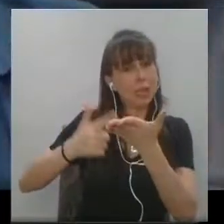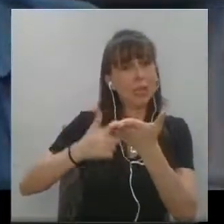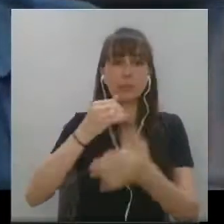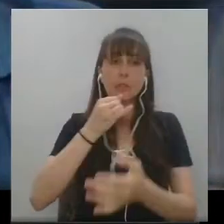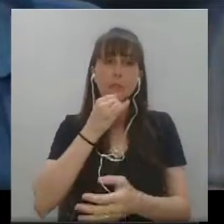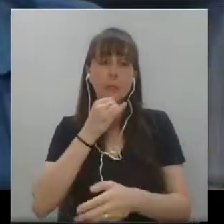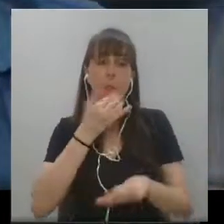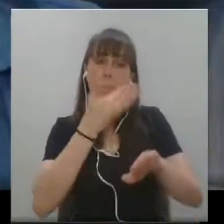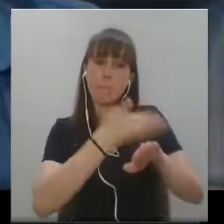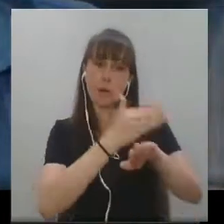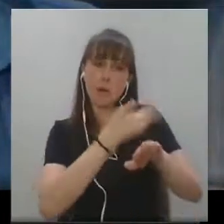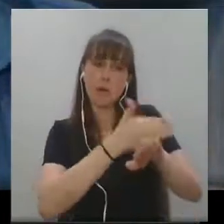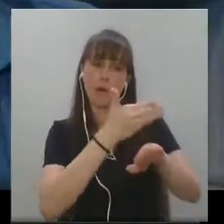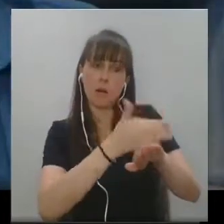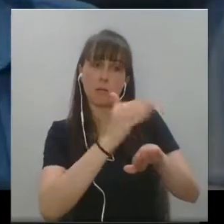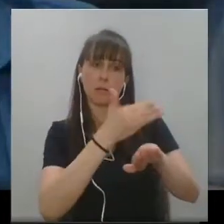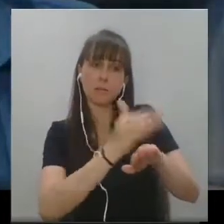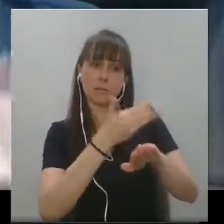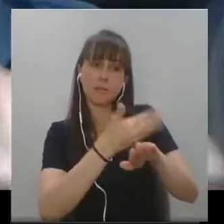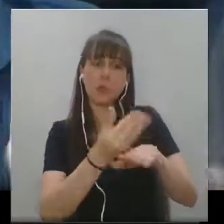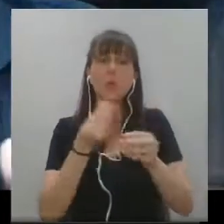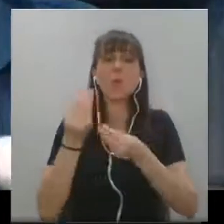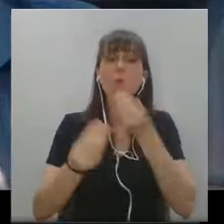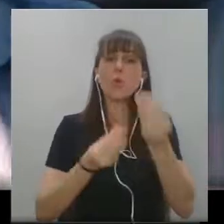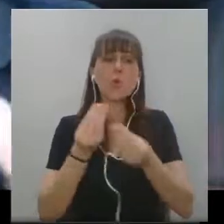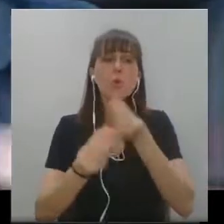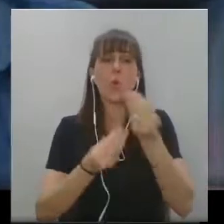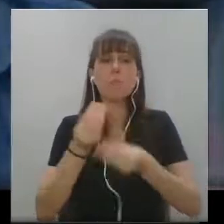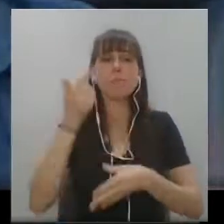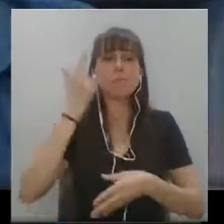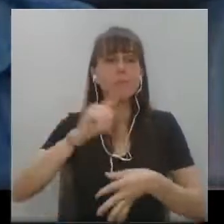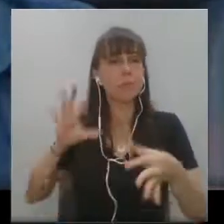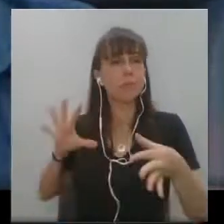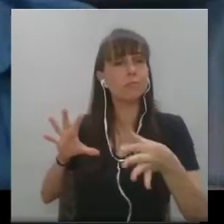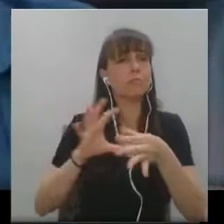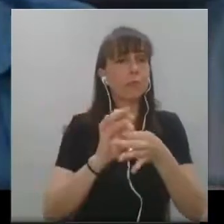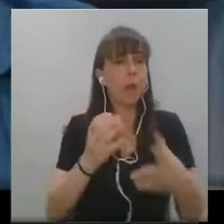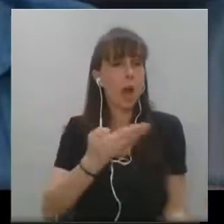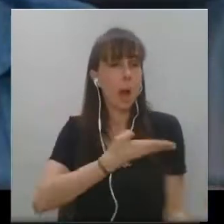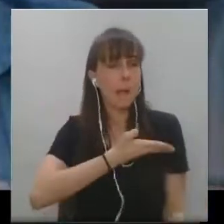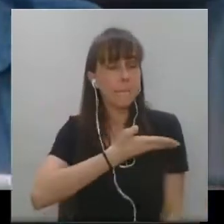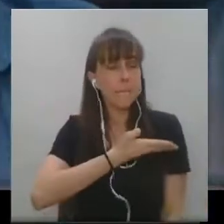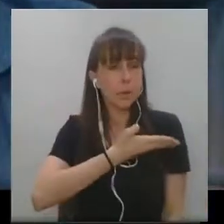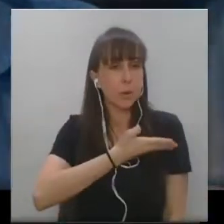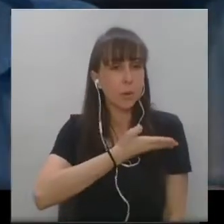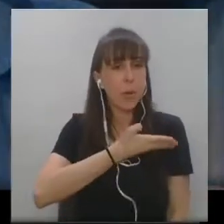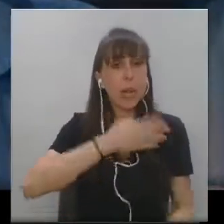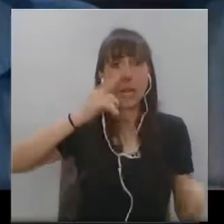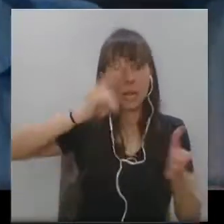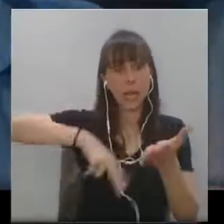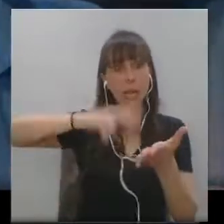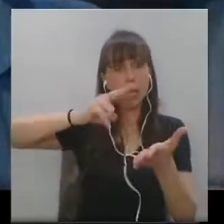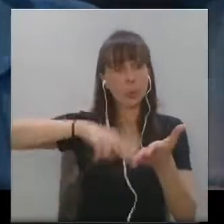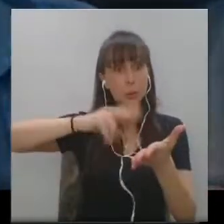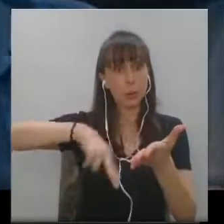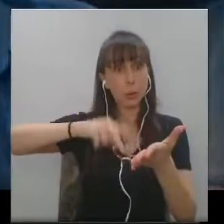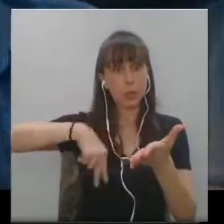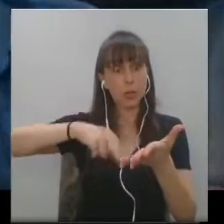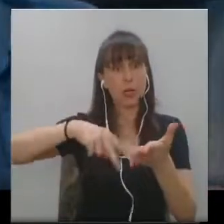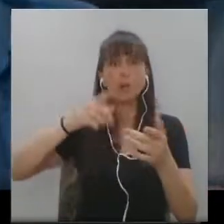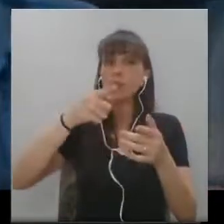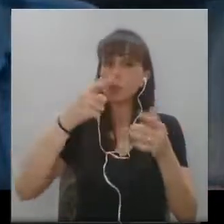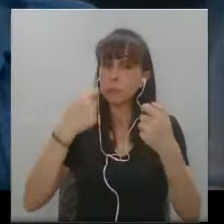exemplo, né, Como, Fazer Amigos, ele é um livro prático. Então, a leitura que você vai fazer dele é verificando